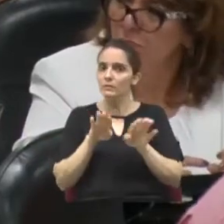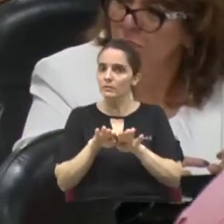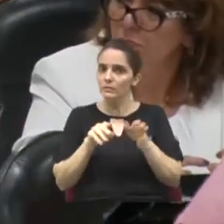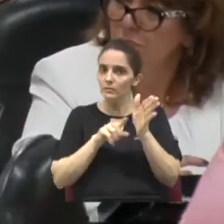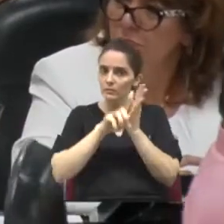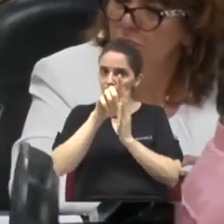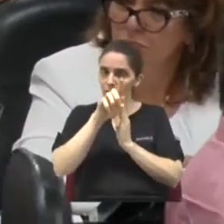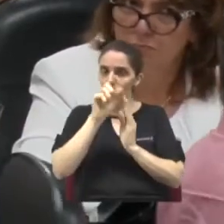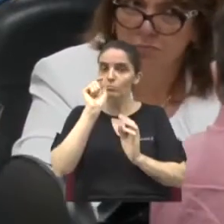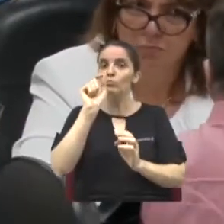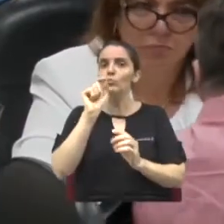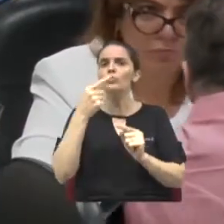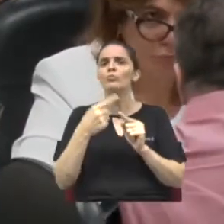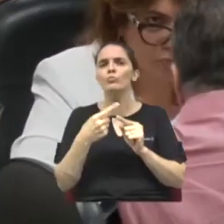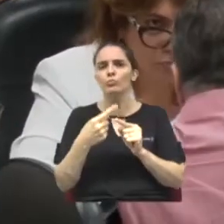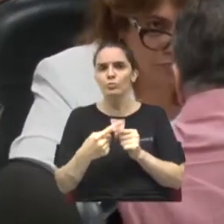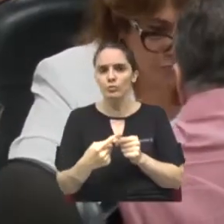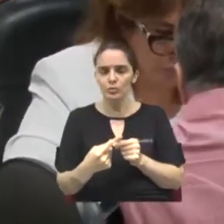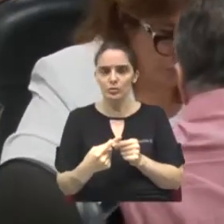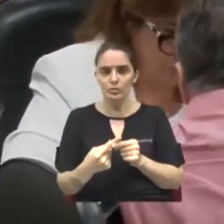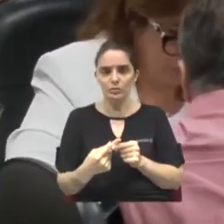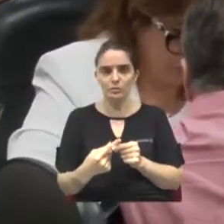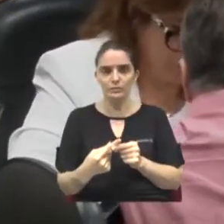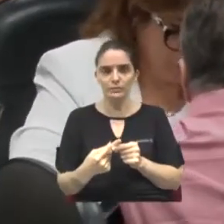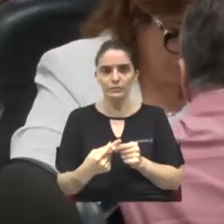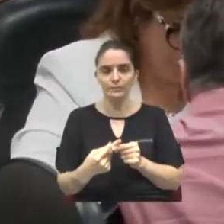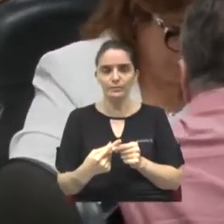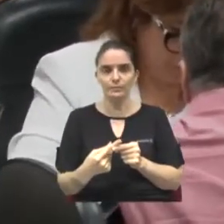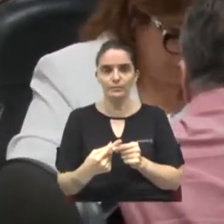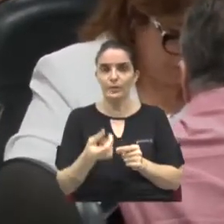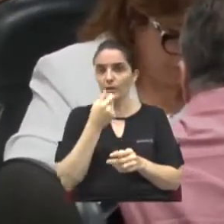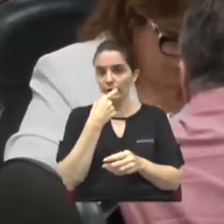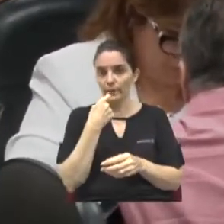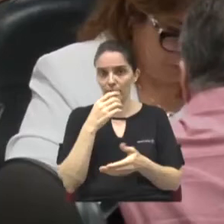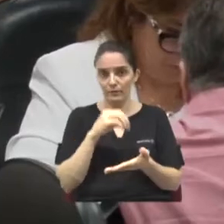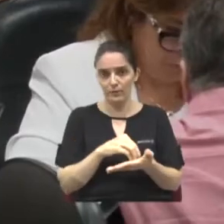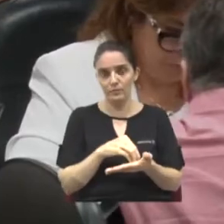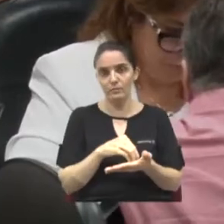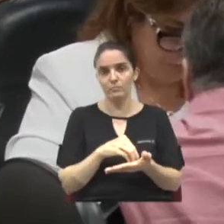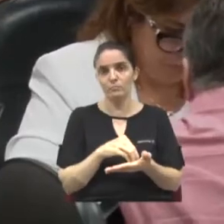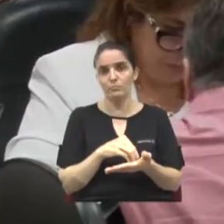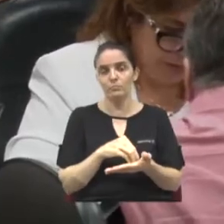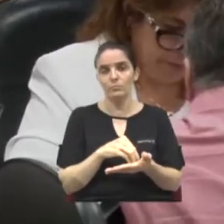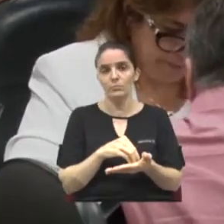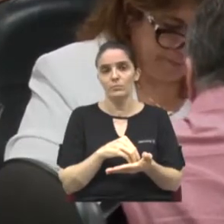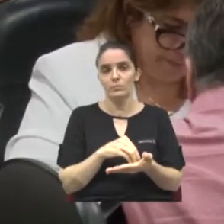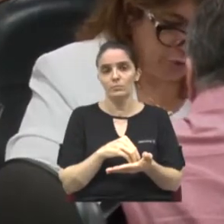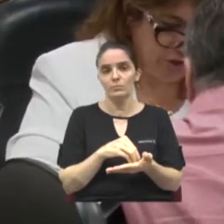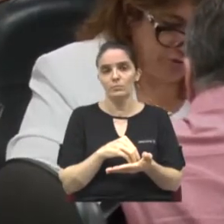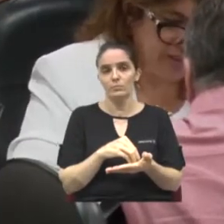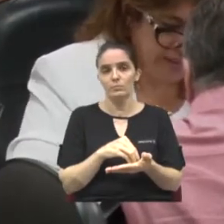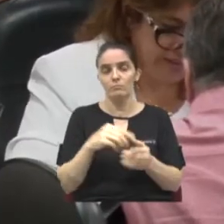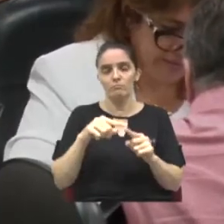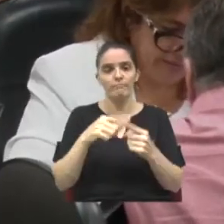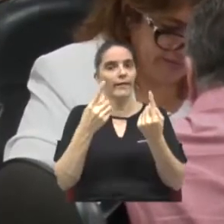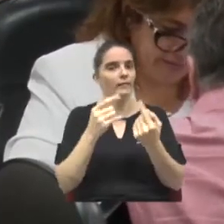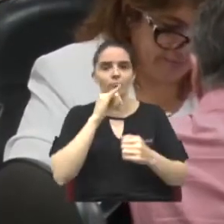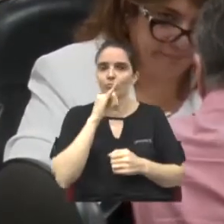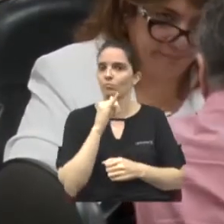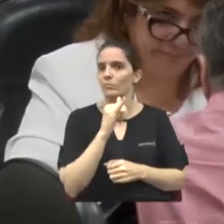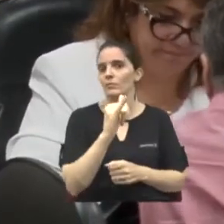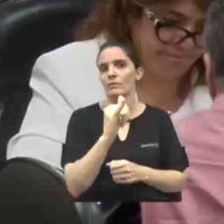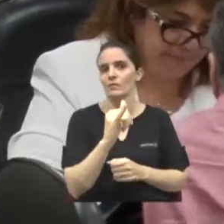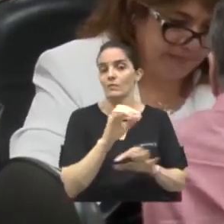questionamento, o motivo pela falta desses medicamentos que não está sendo noticiado